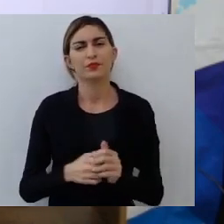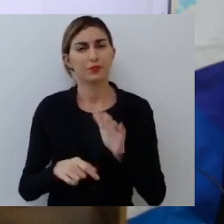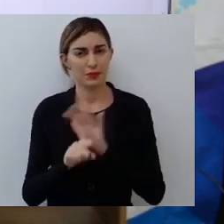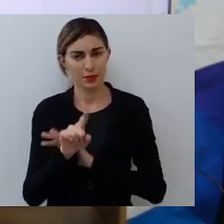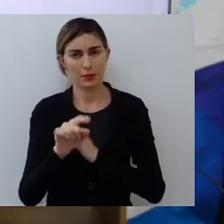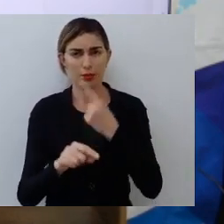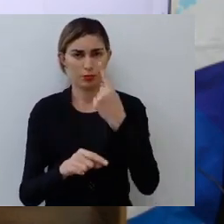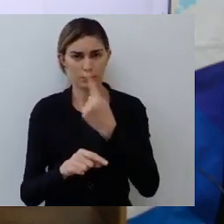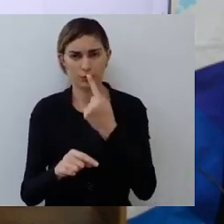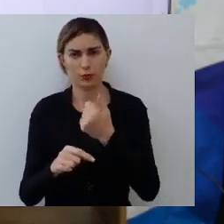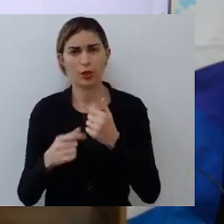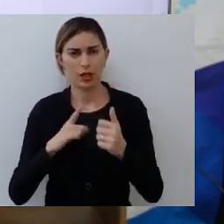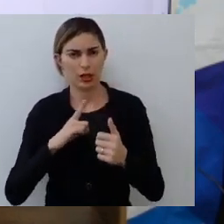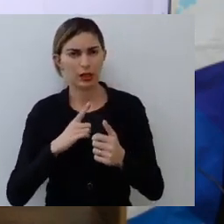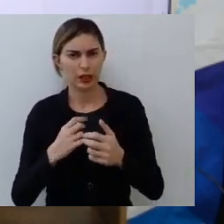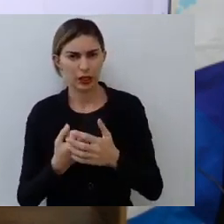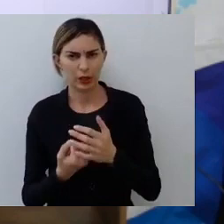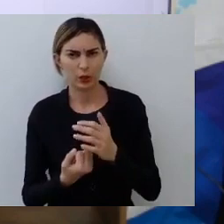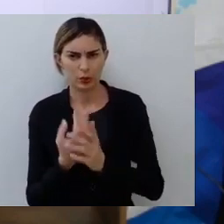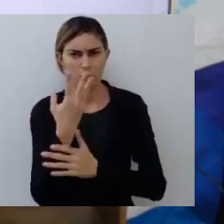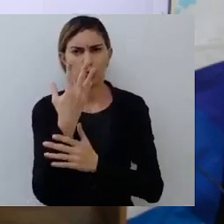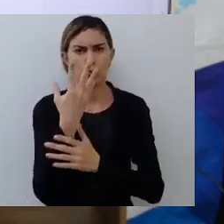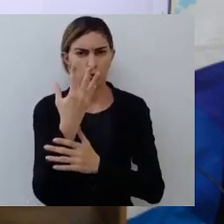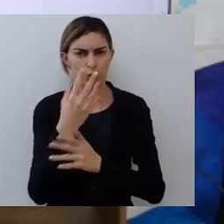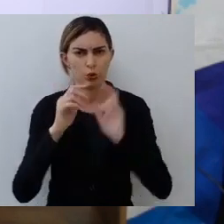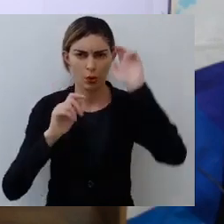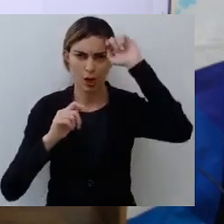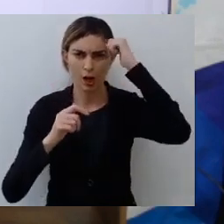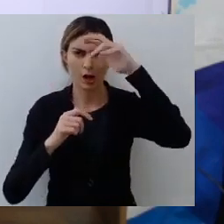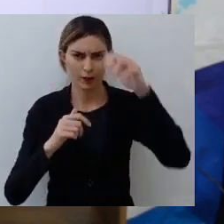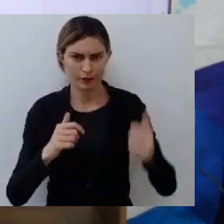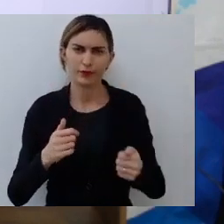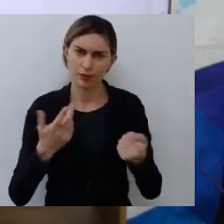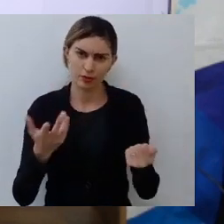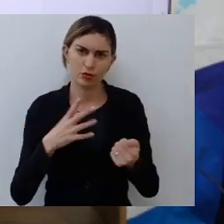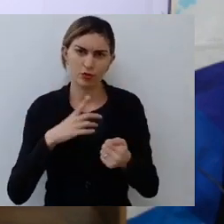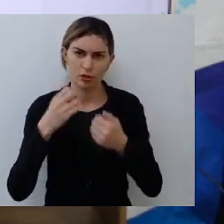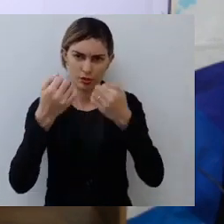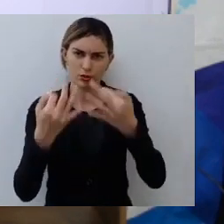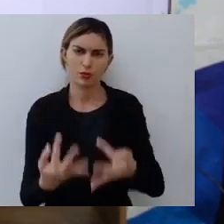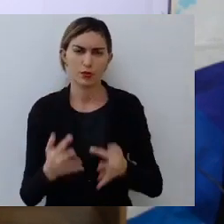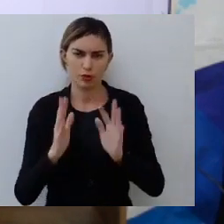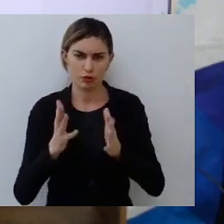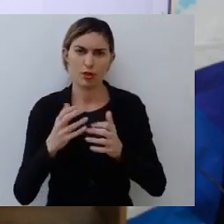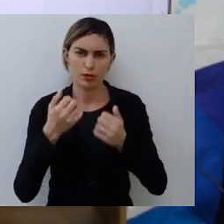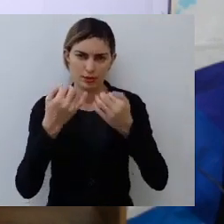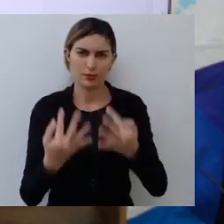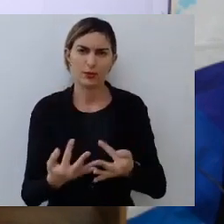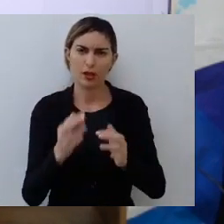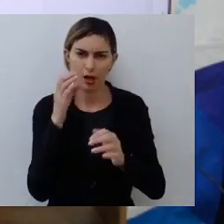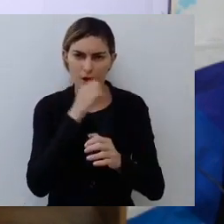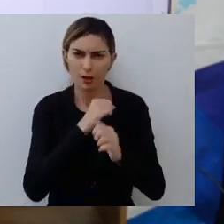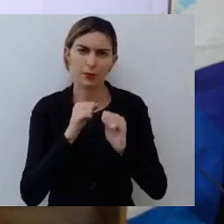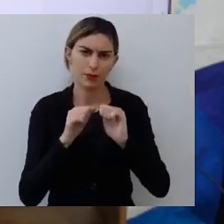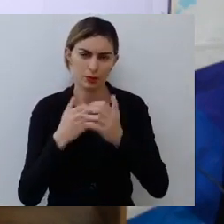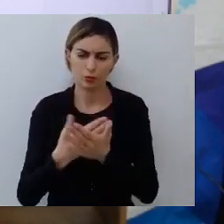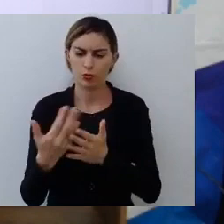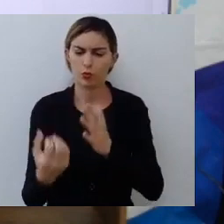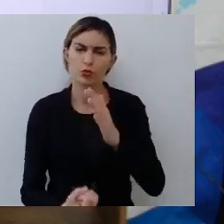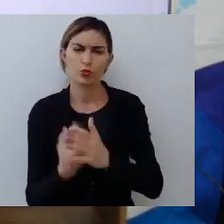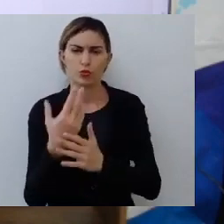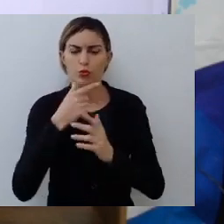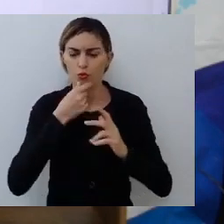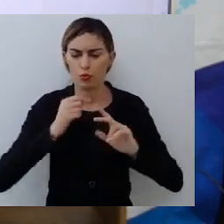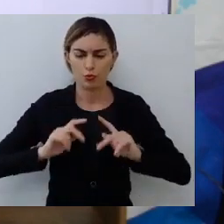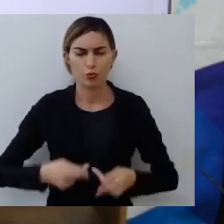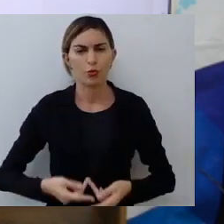Pergunta número 1. Existem hipóteses em que o homem surgiu na África. Já explicamos isso aqui, já expliquei isso de forma bem rápida. Como o homem